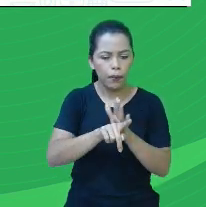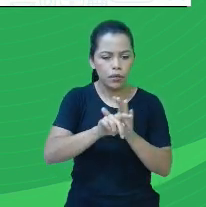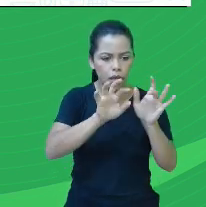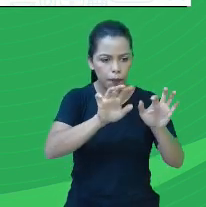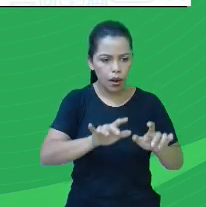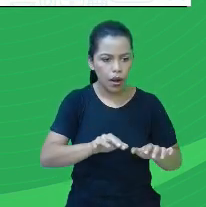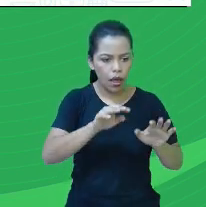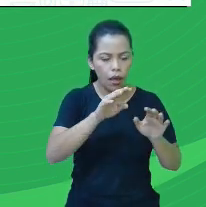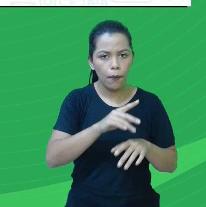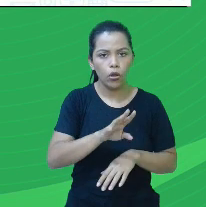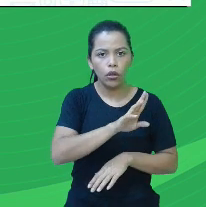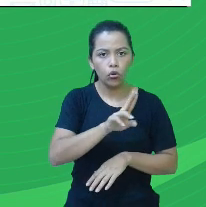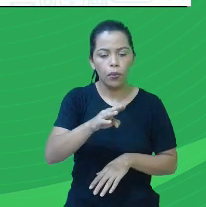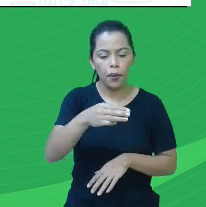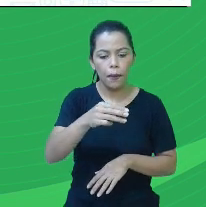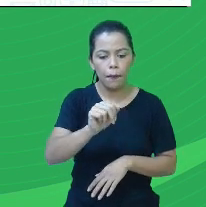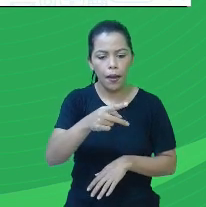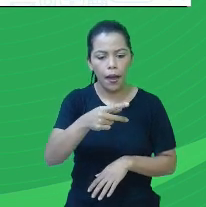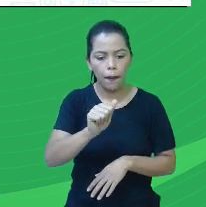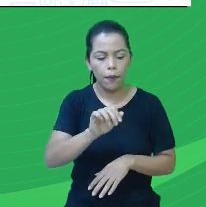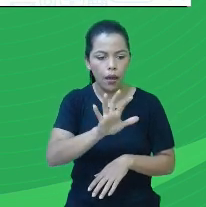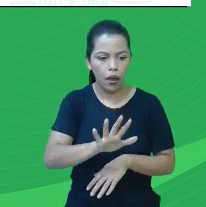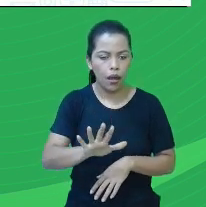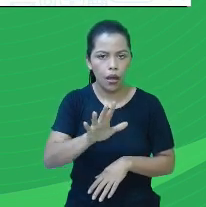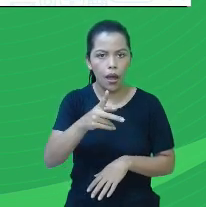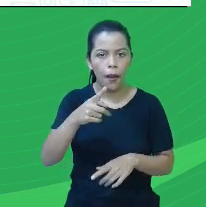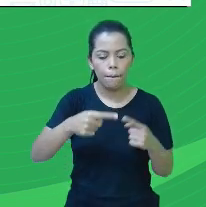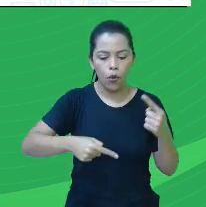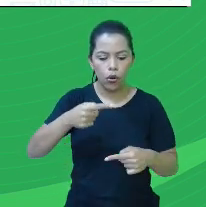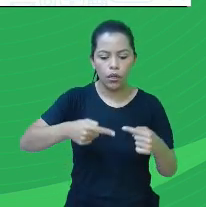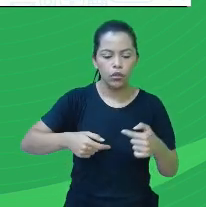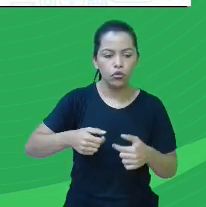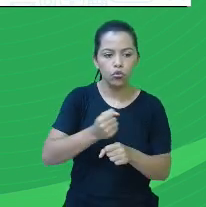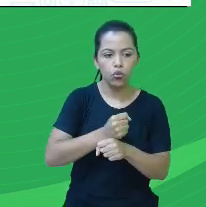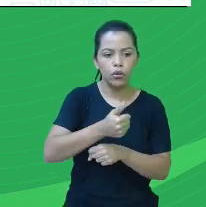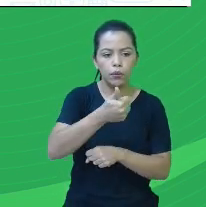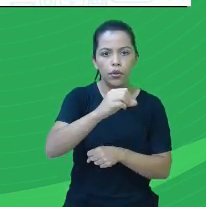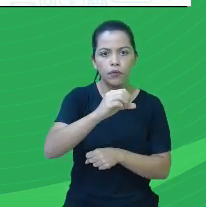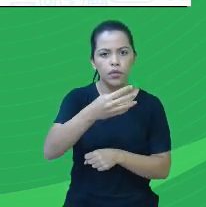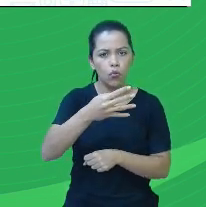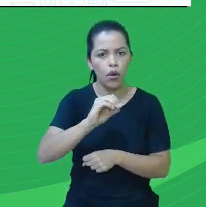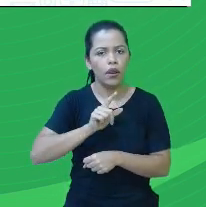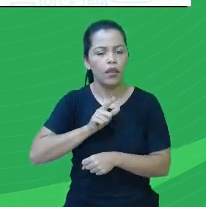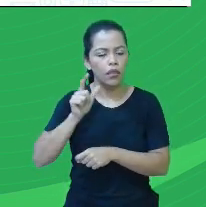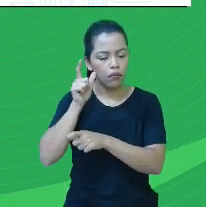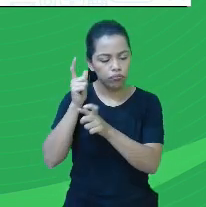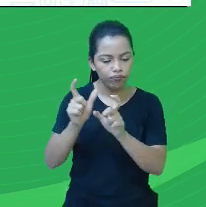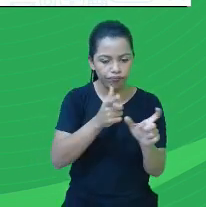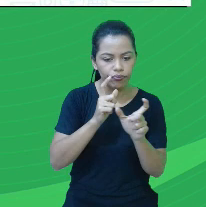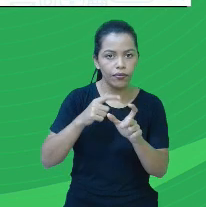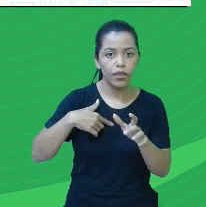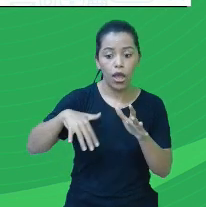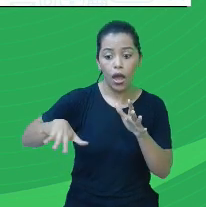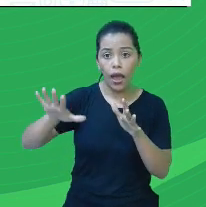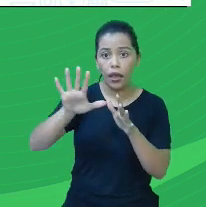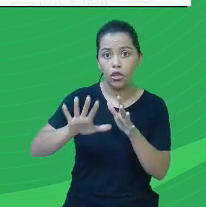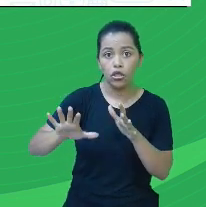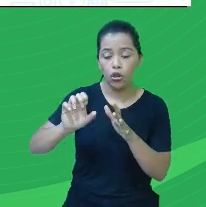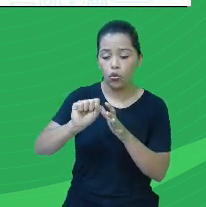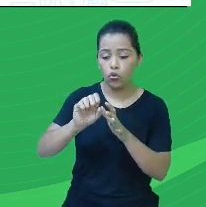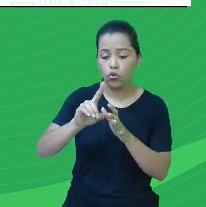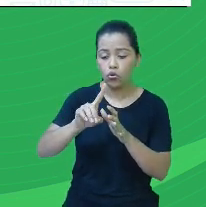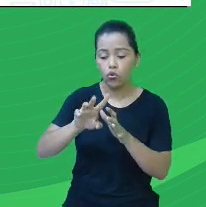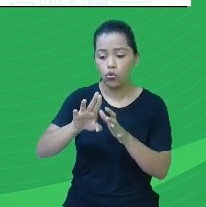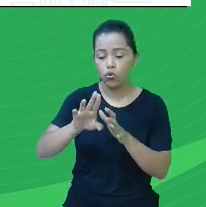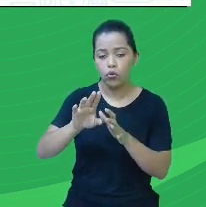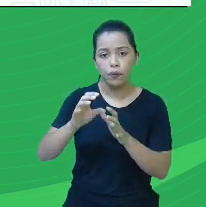que você vai ter esse mapa aí bastante interessante. A região sudeste, como eu disse, não existe, então